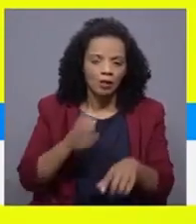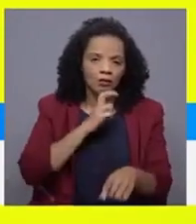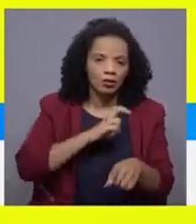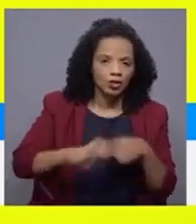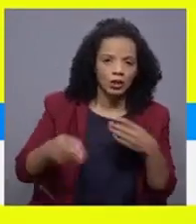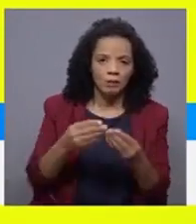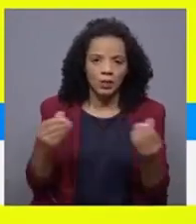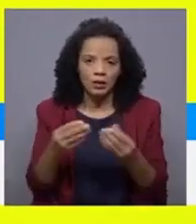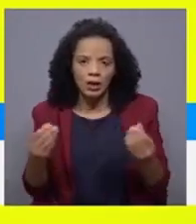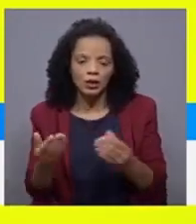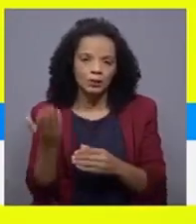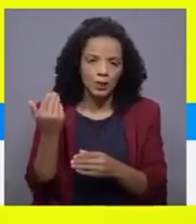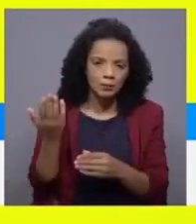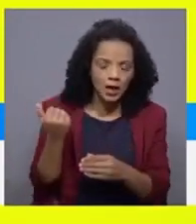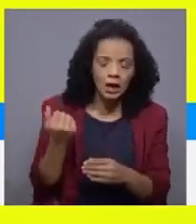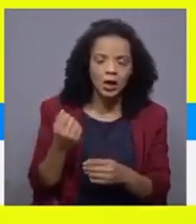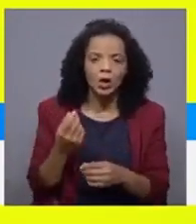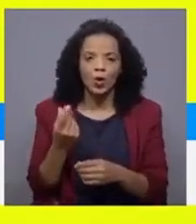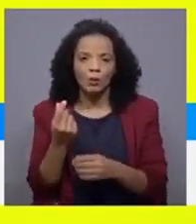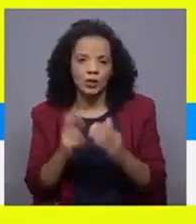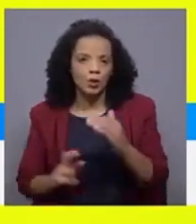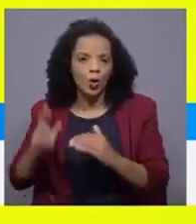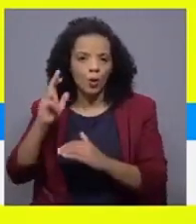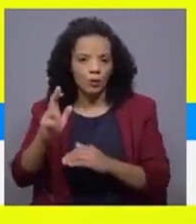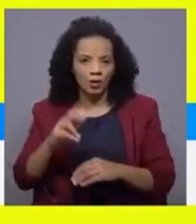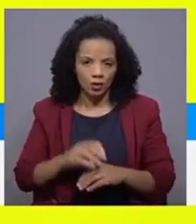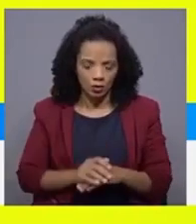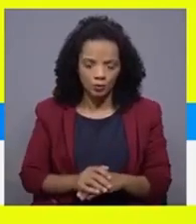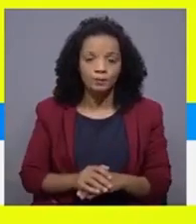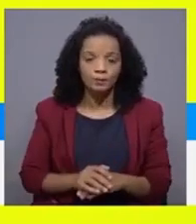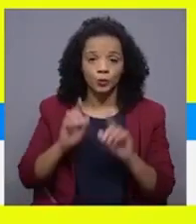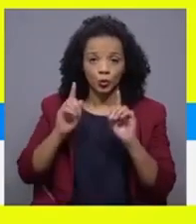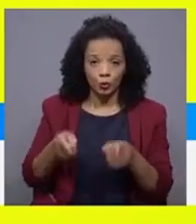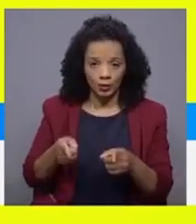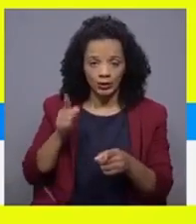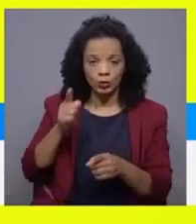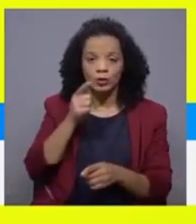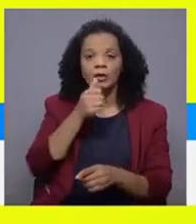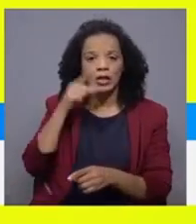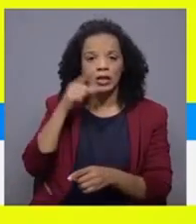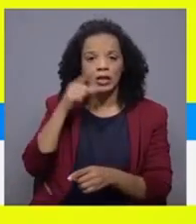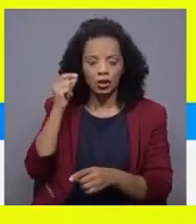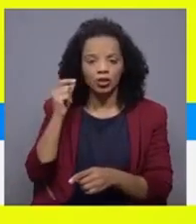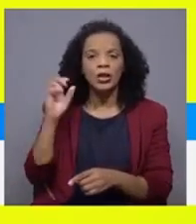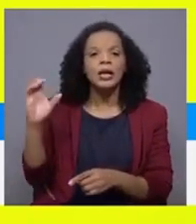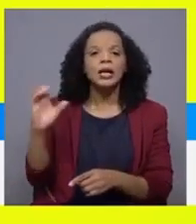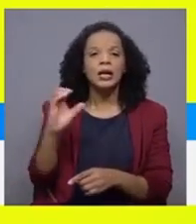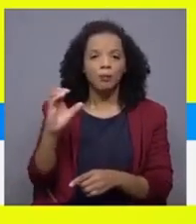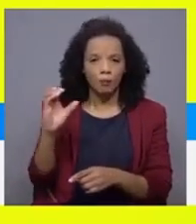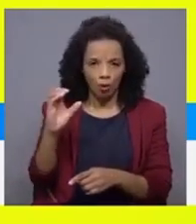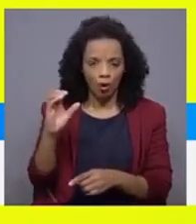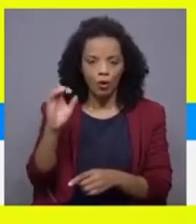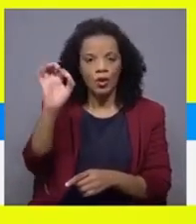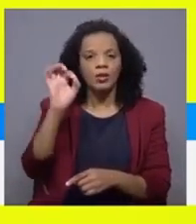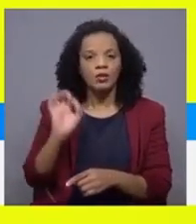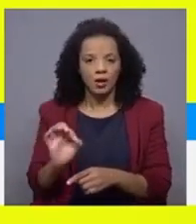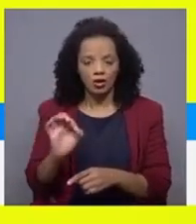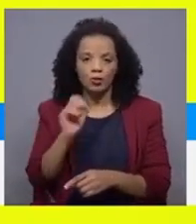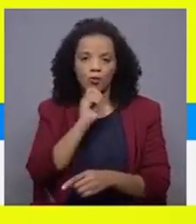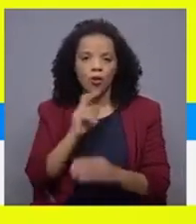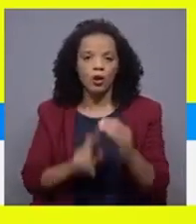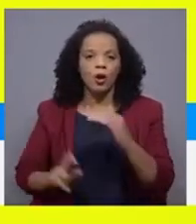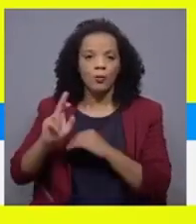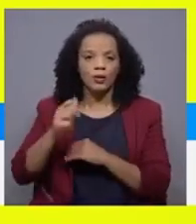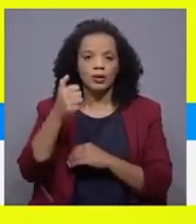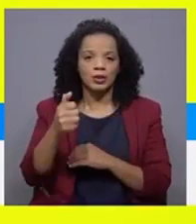matérias-primas, aumento de preços. Inês, comece por si. A subida da taxa de carbono depois da suspensão poderá levar este ano a um aumento de 5 cêntimos